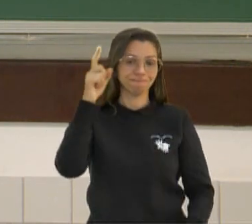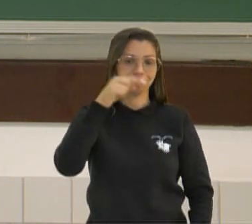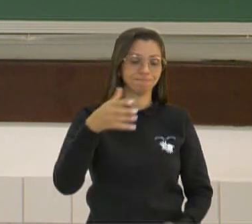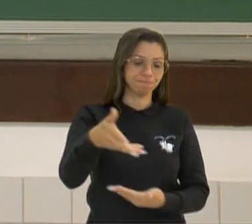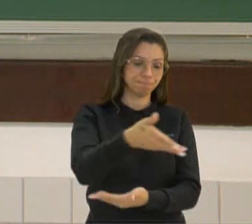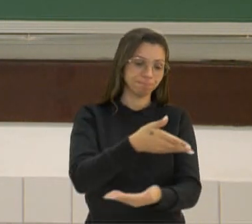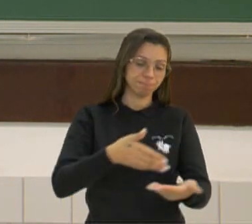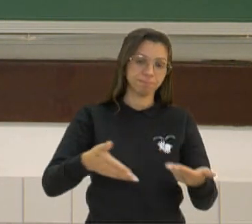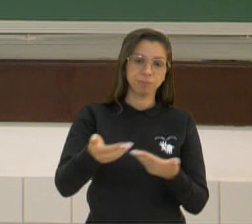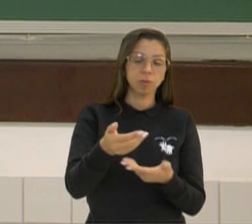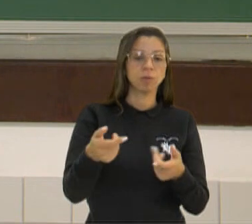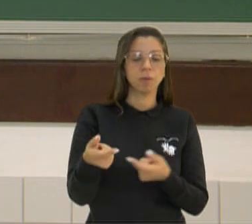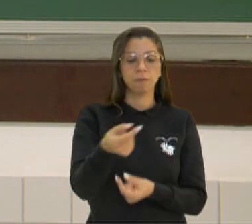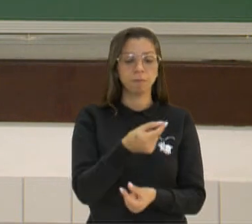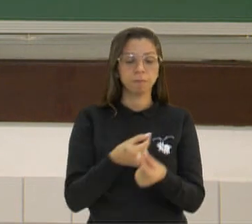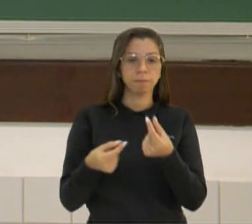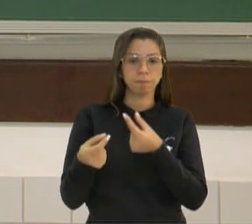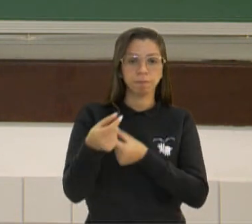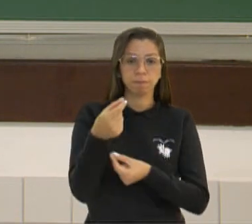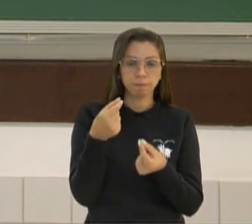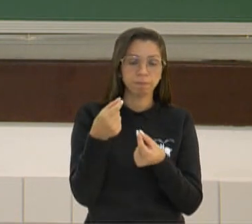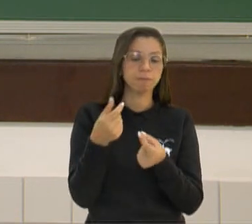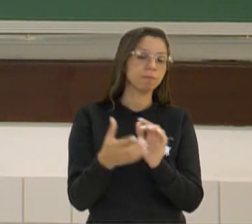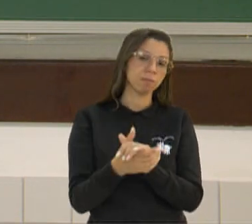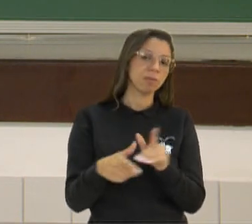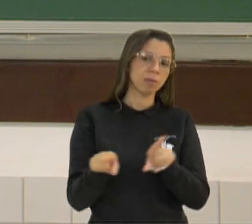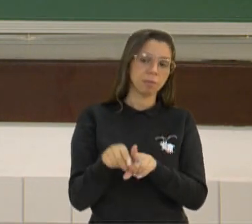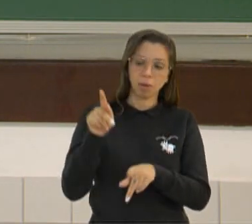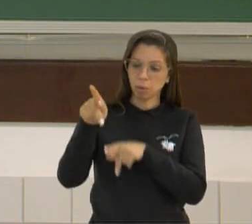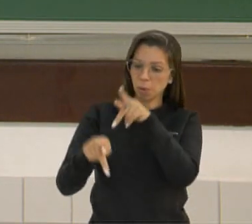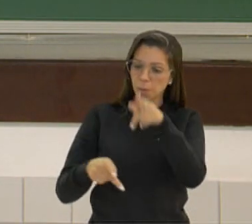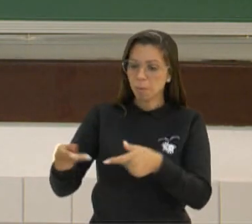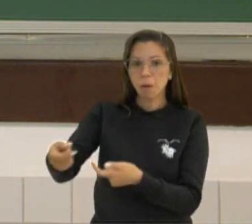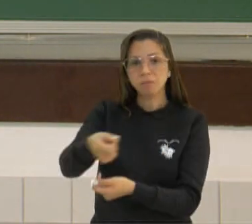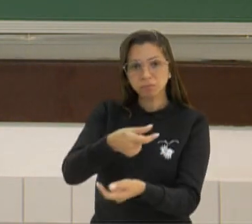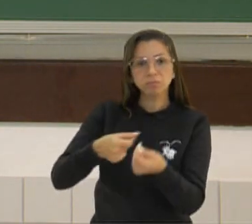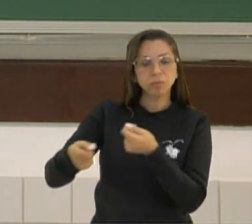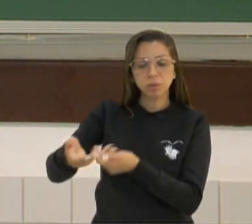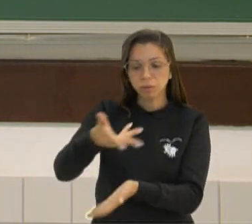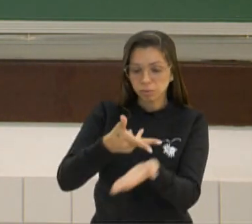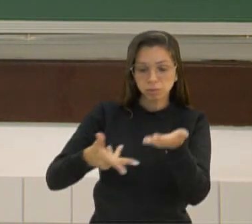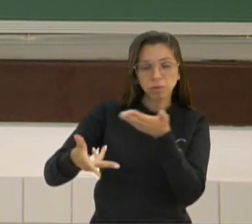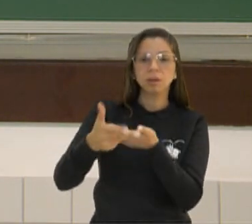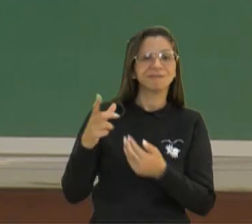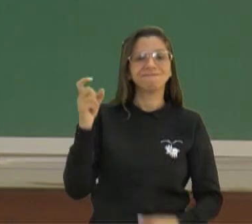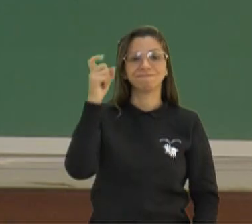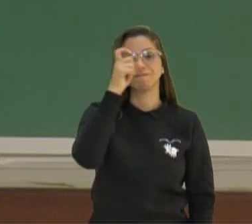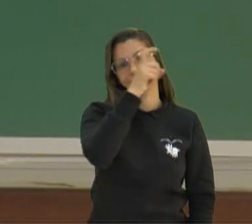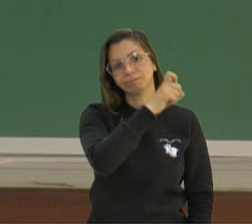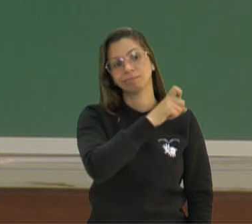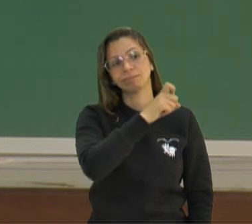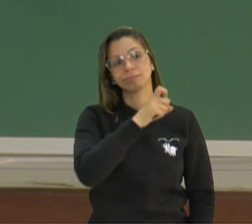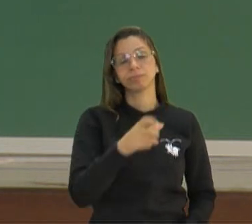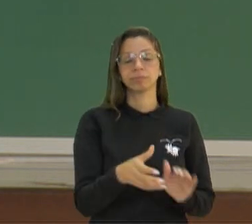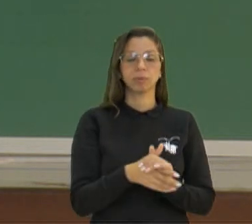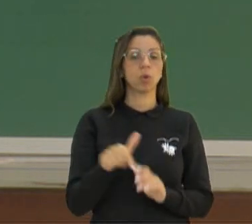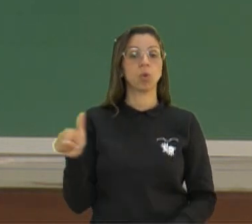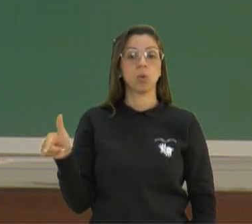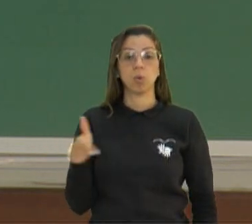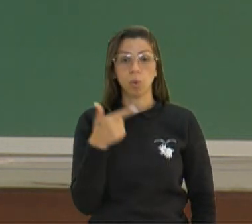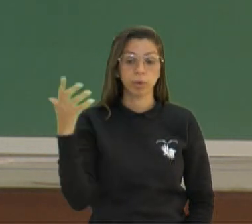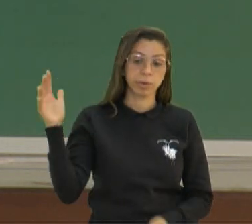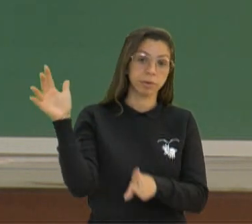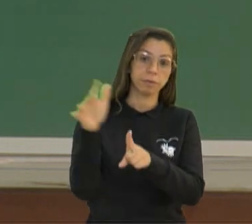bloco econômico, do Mercosul, a integração entre os povos mesmo da América do Sul, ela é dificultada. Outro